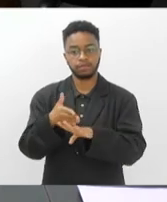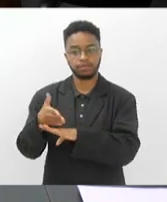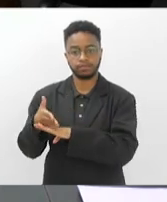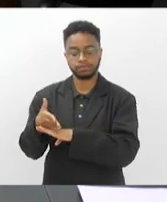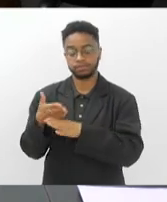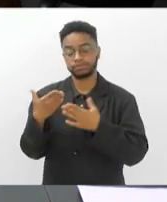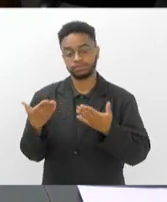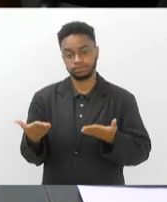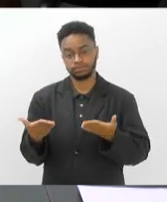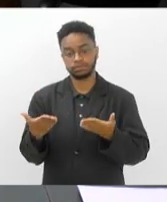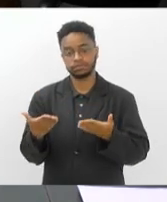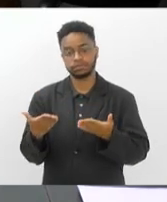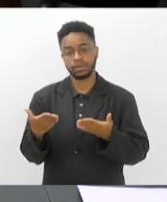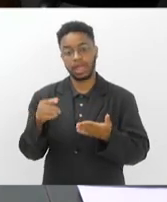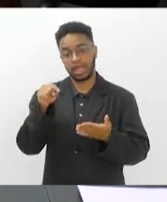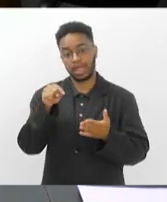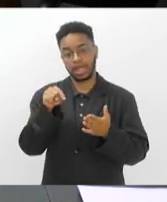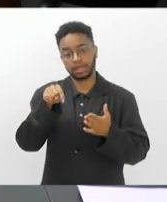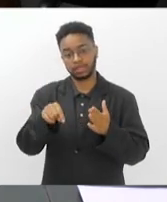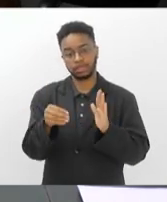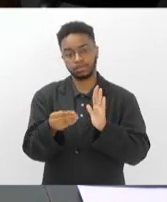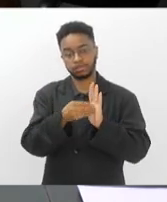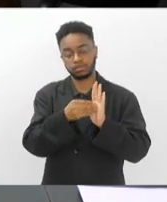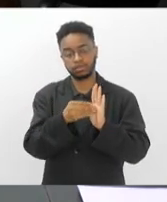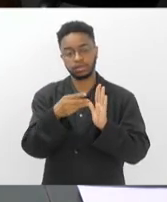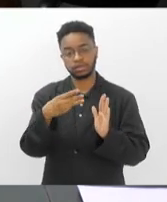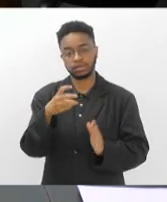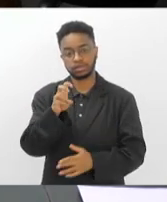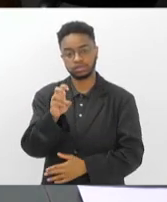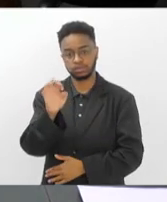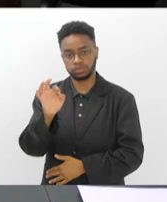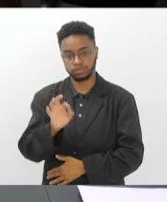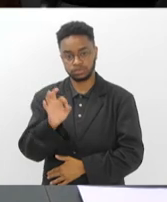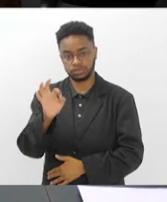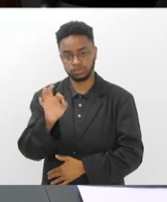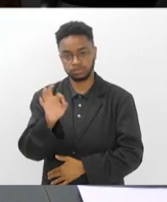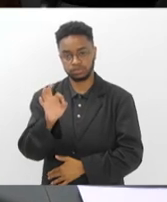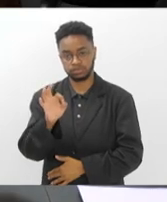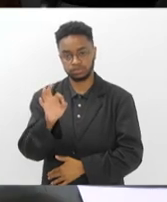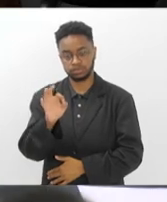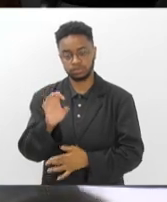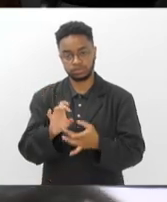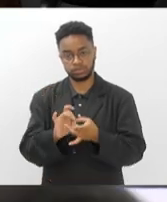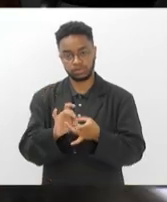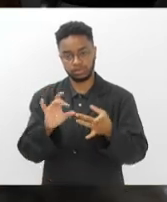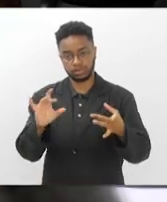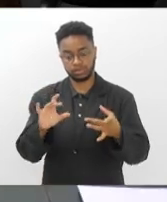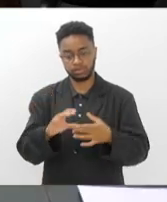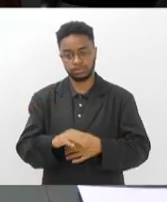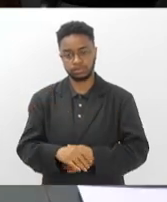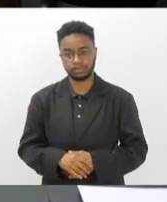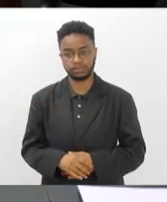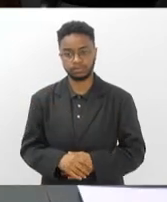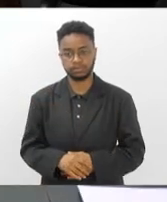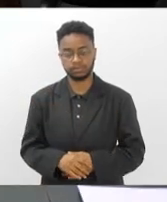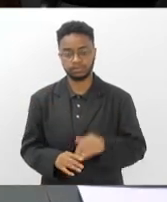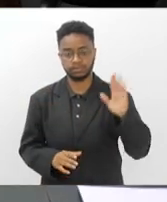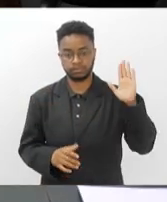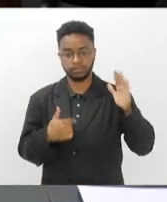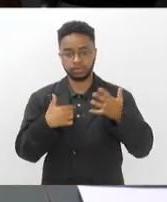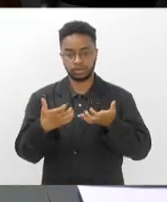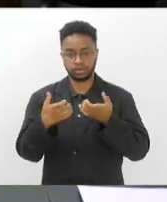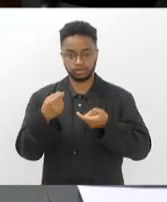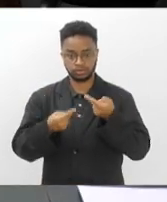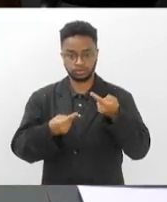Então, pelo menos aqui está com 35% de livre acesso. Senhor presidente, para discutir.